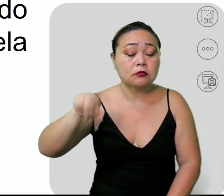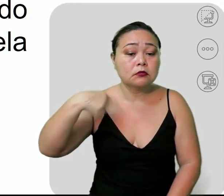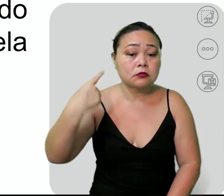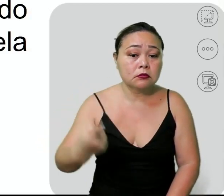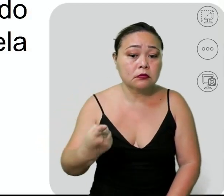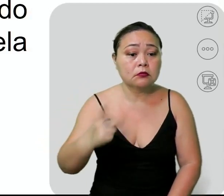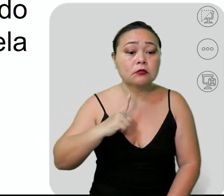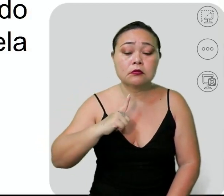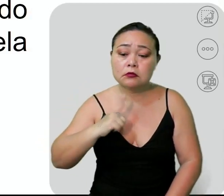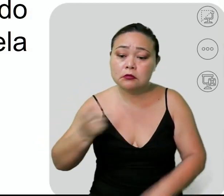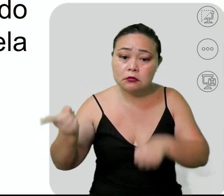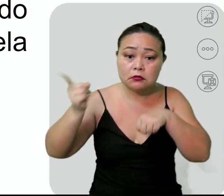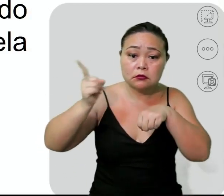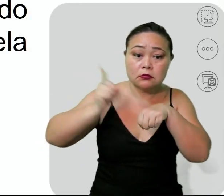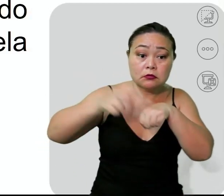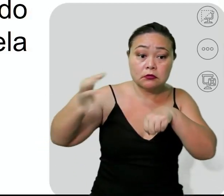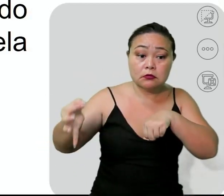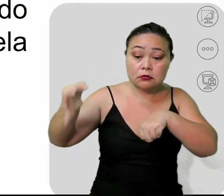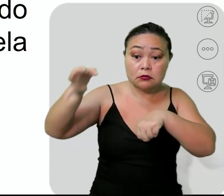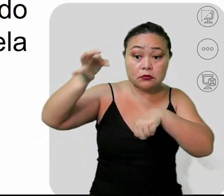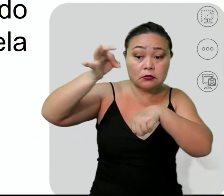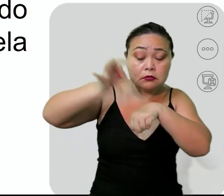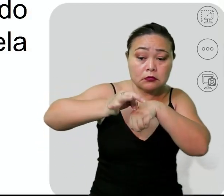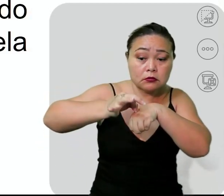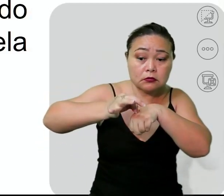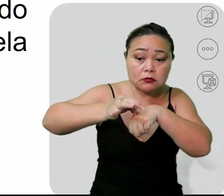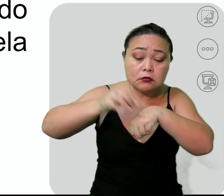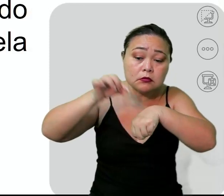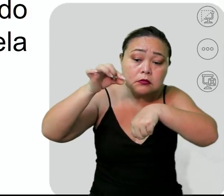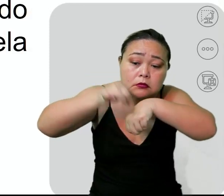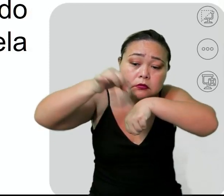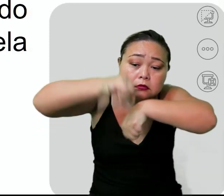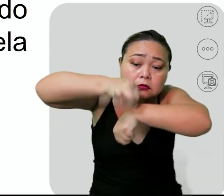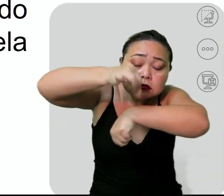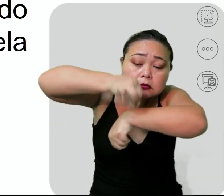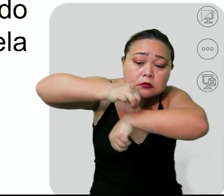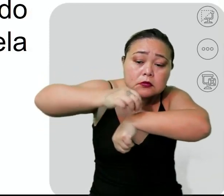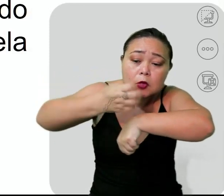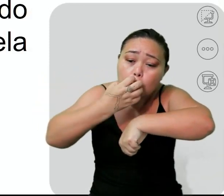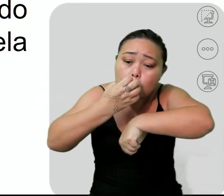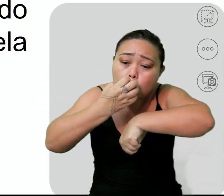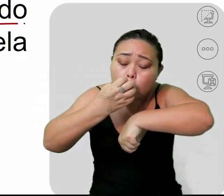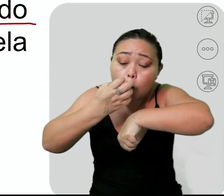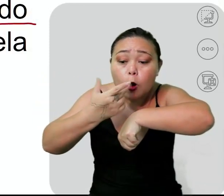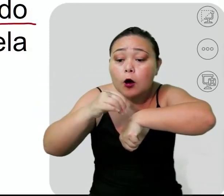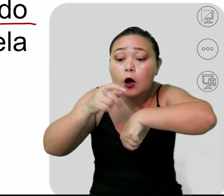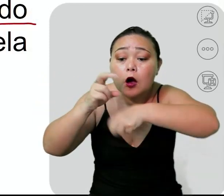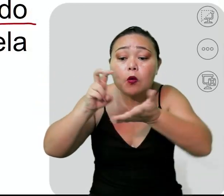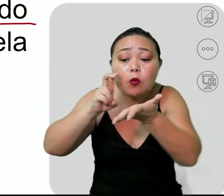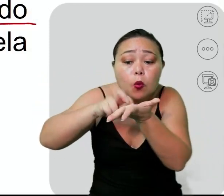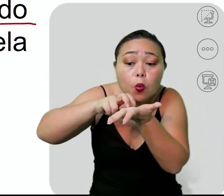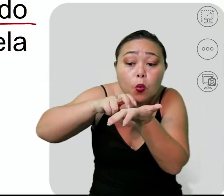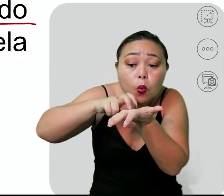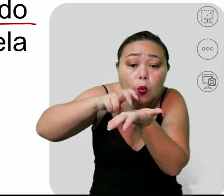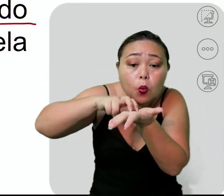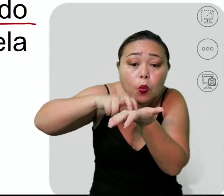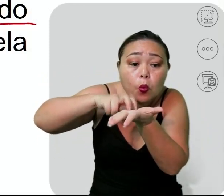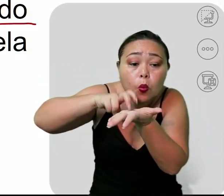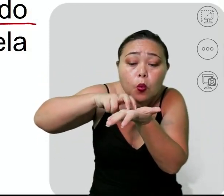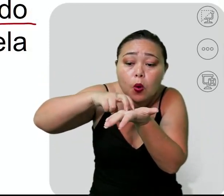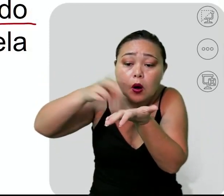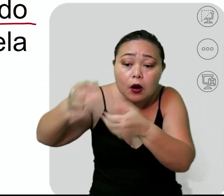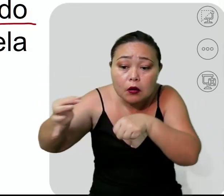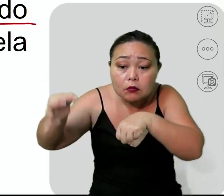transmitida através do contágio pela picada de pulga que vinha dos ratos portadores do